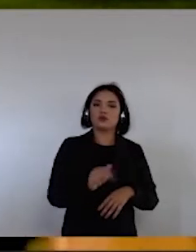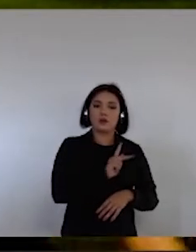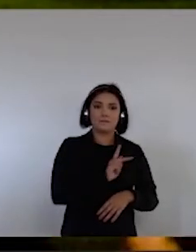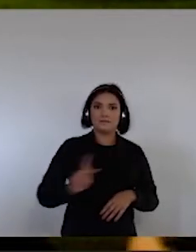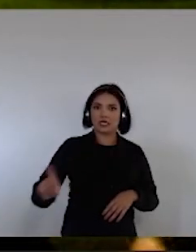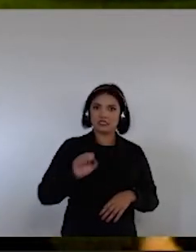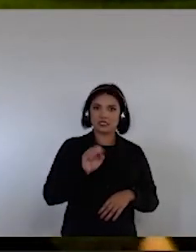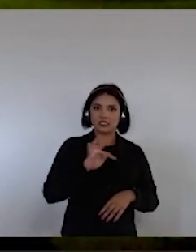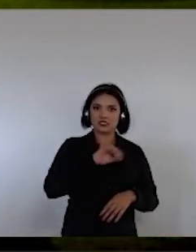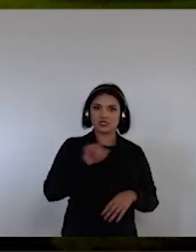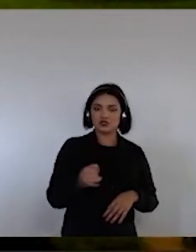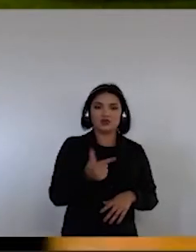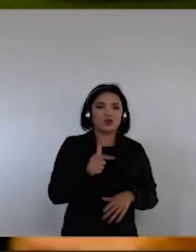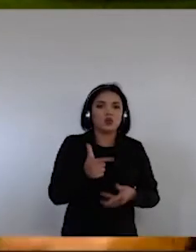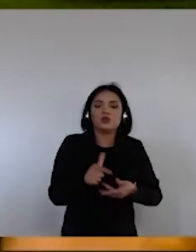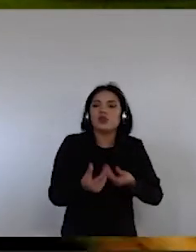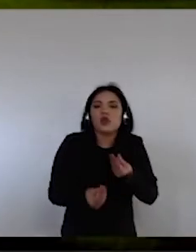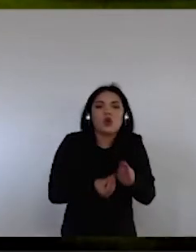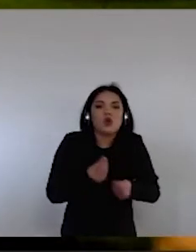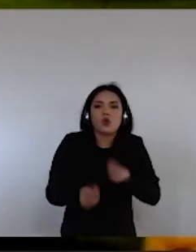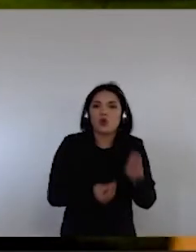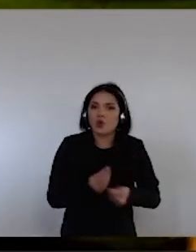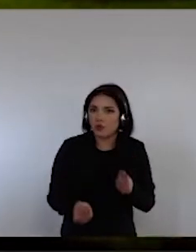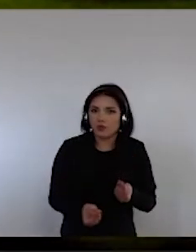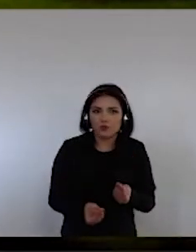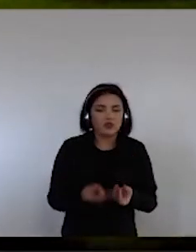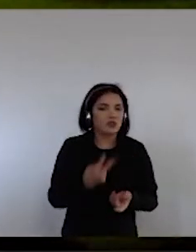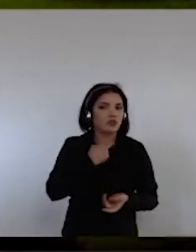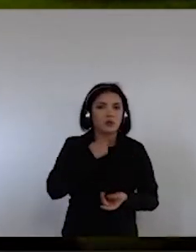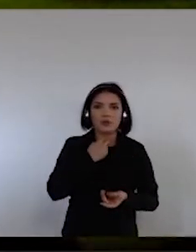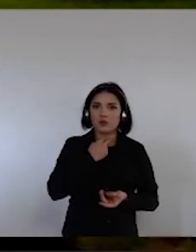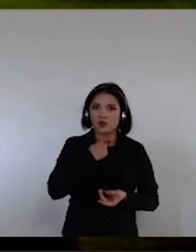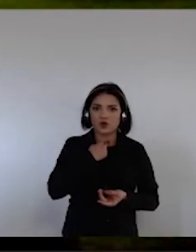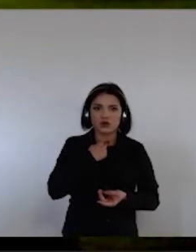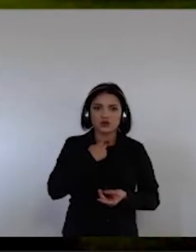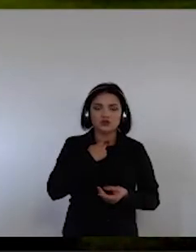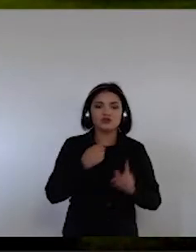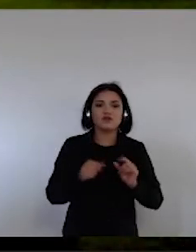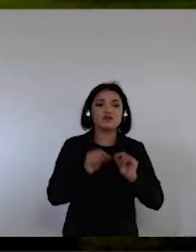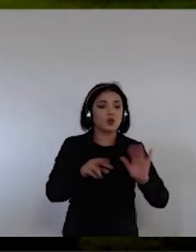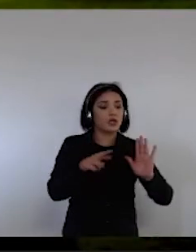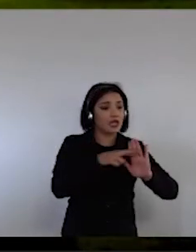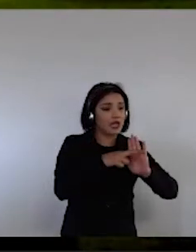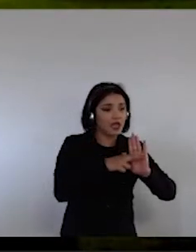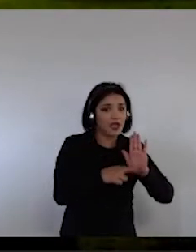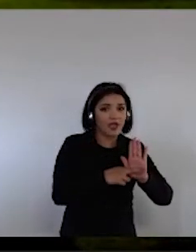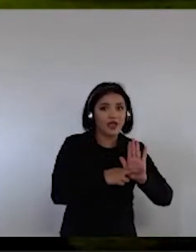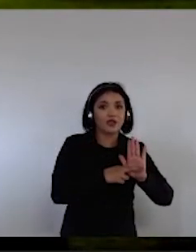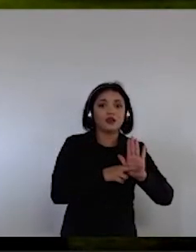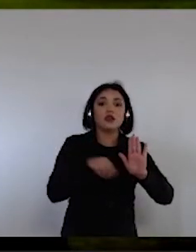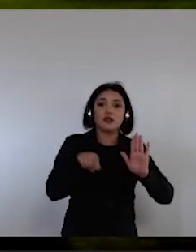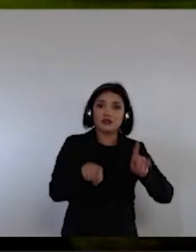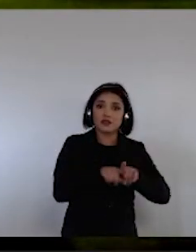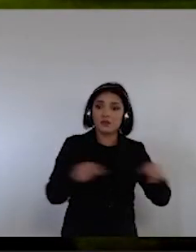de vista, né? O STJ, até por iniciativa do presidente Noronha, aliás, aplausos para o ministro Noronha,